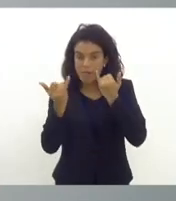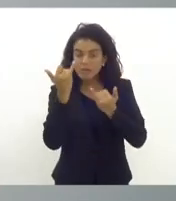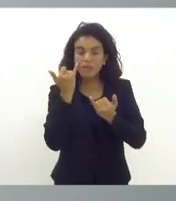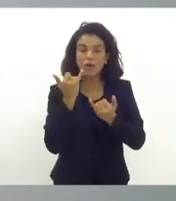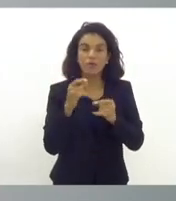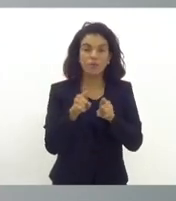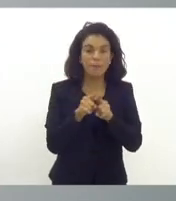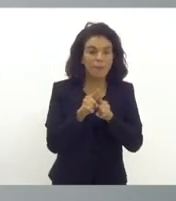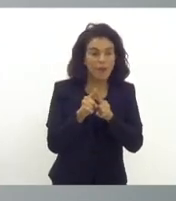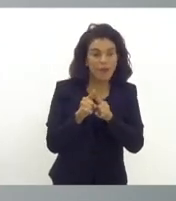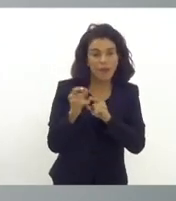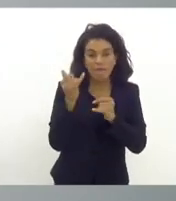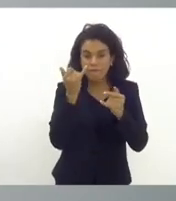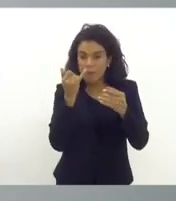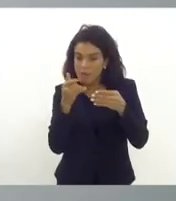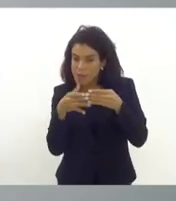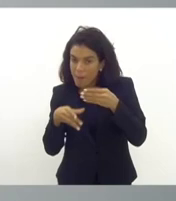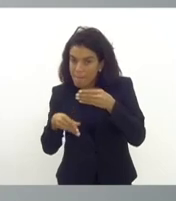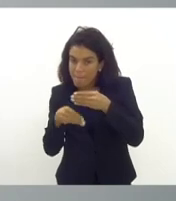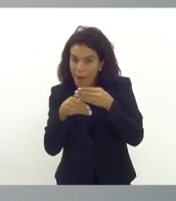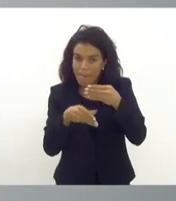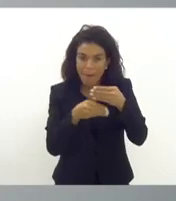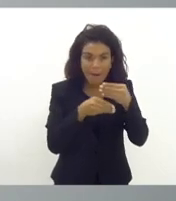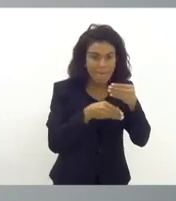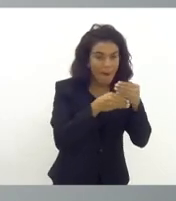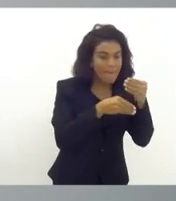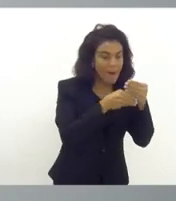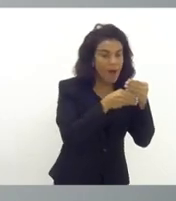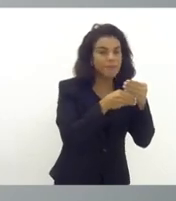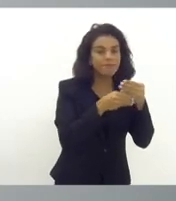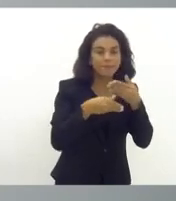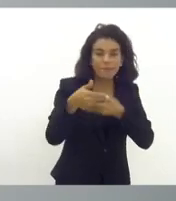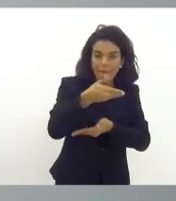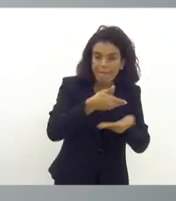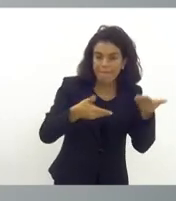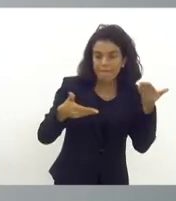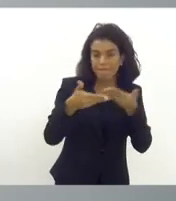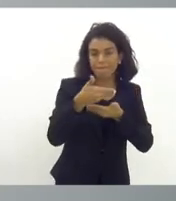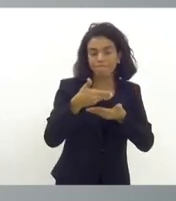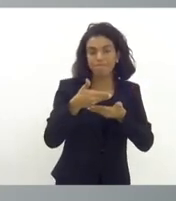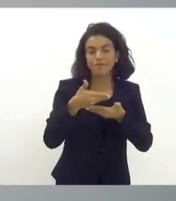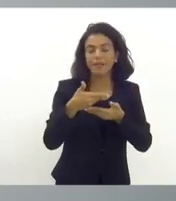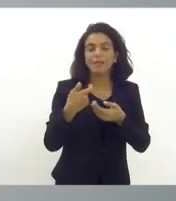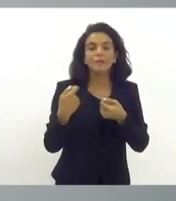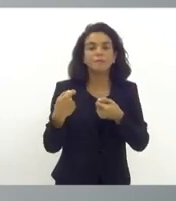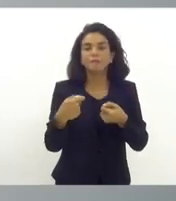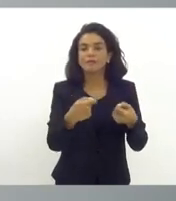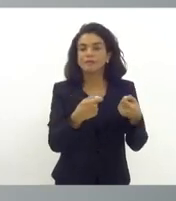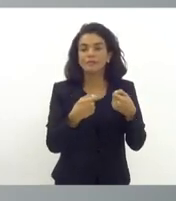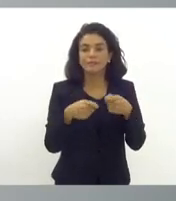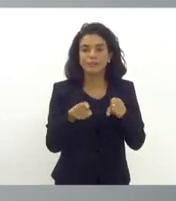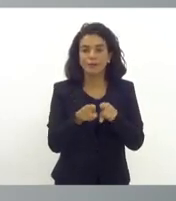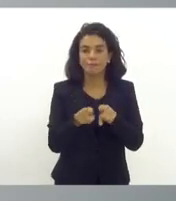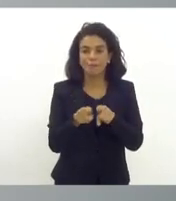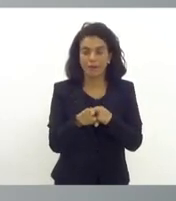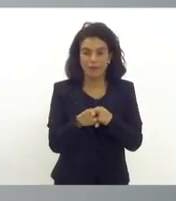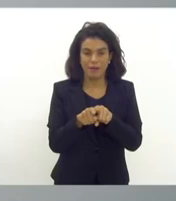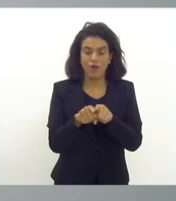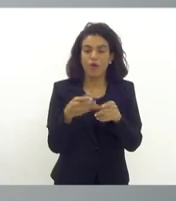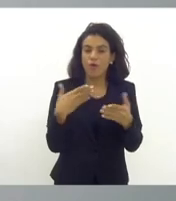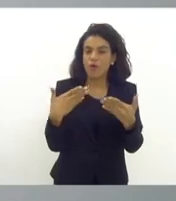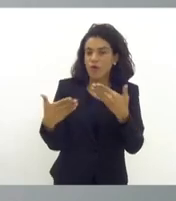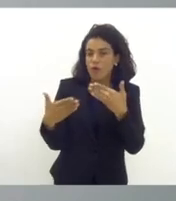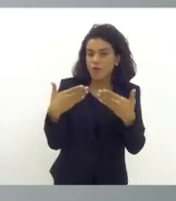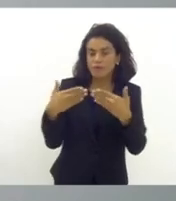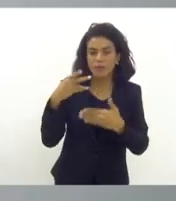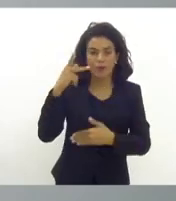tem muito dado que a gente conjuga com as outras forças e a gente precisa às vezes chegar a um consenso com os promotores